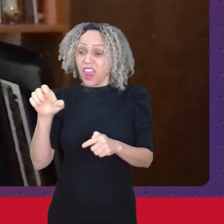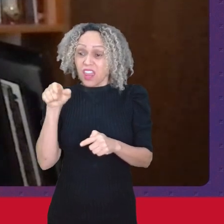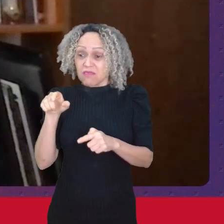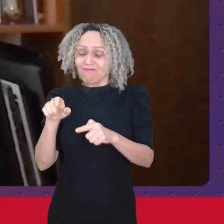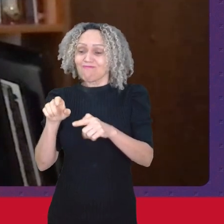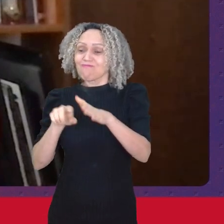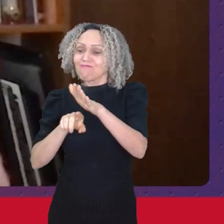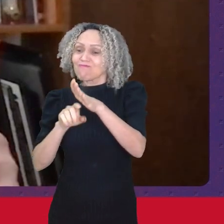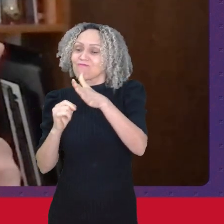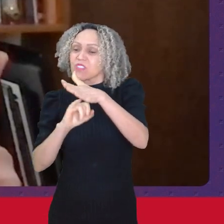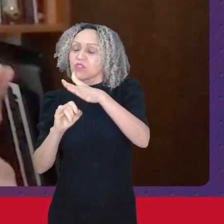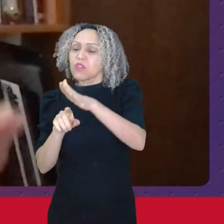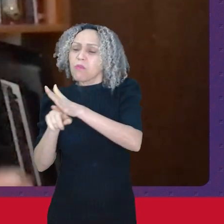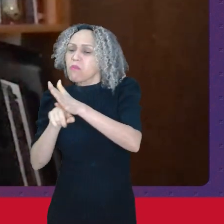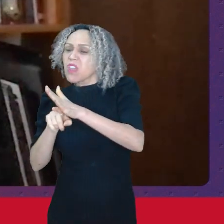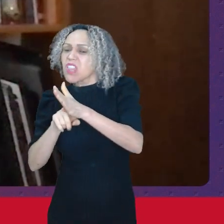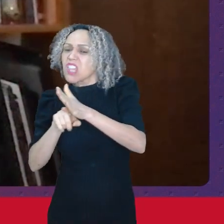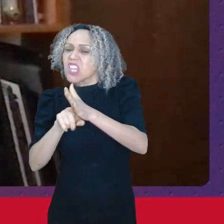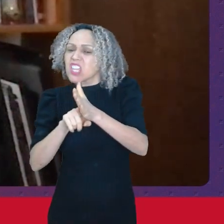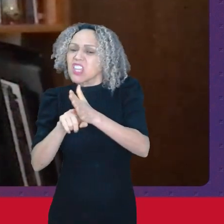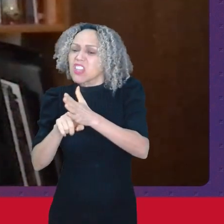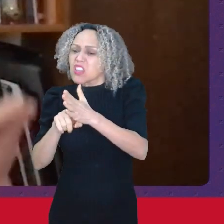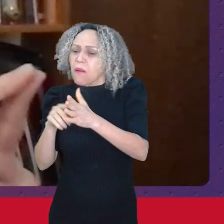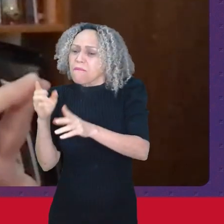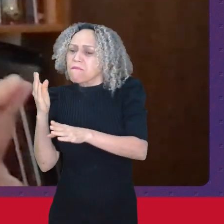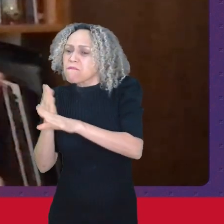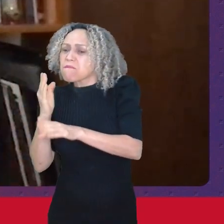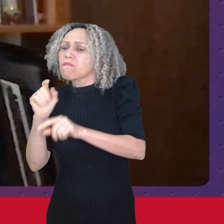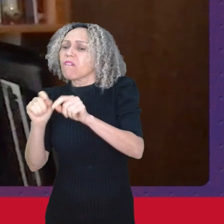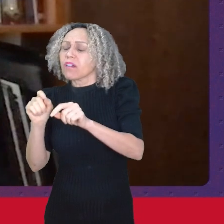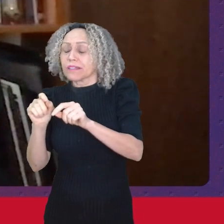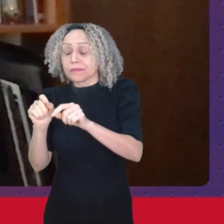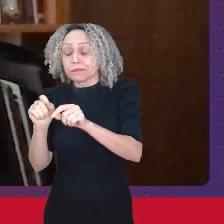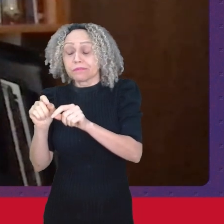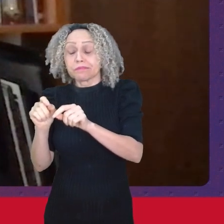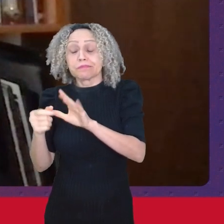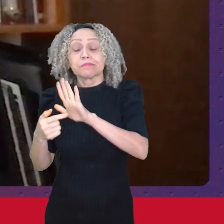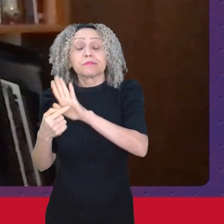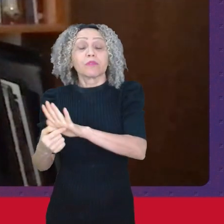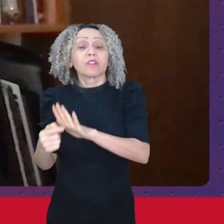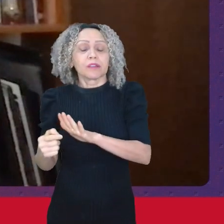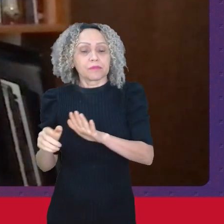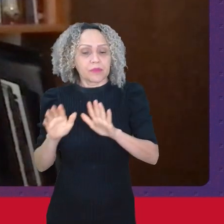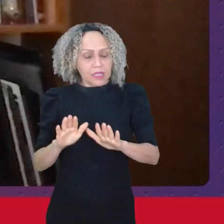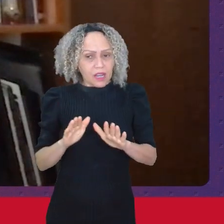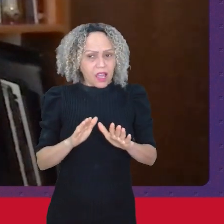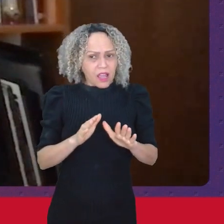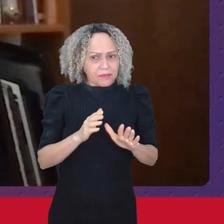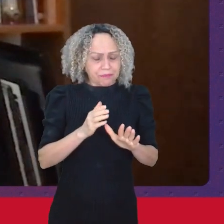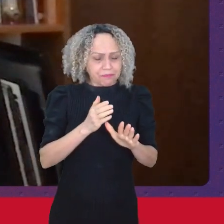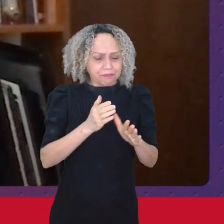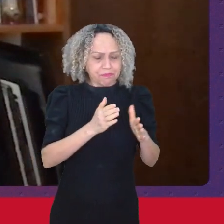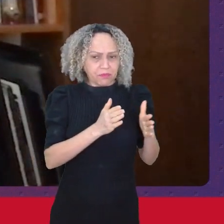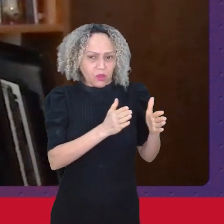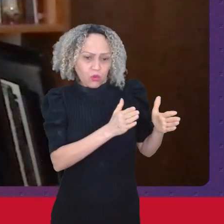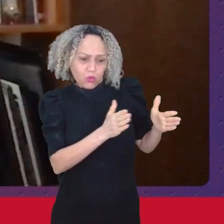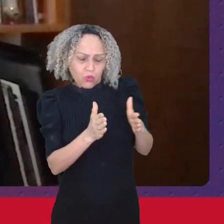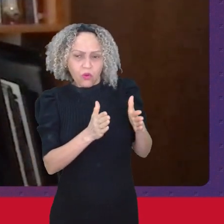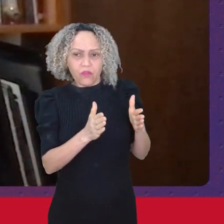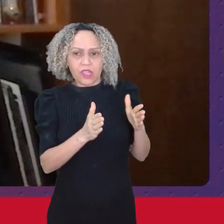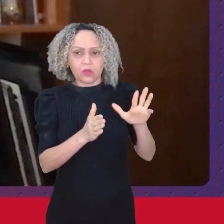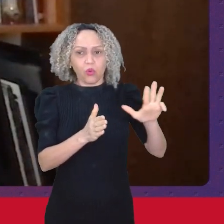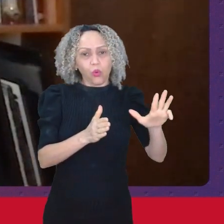da fome nos governos Lula e Dilma, com um conjunto de políticas, né? Não só políticas